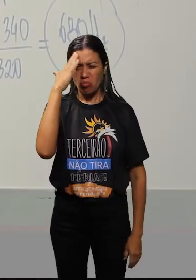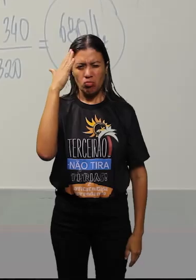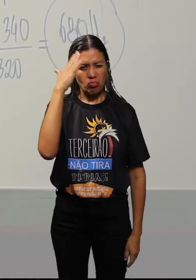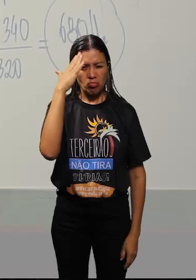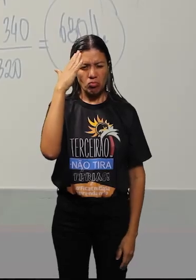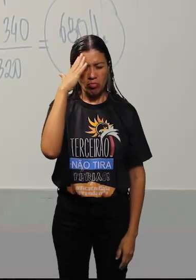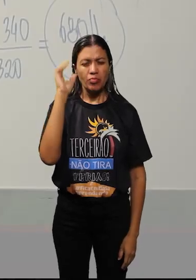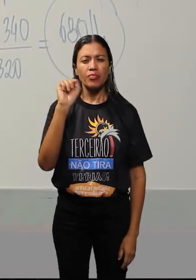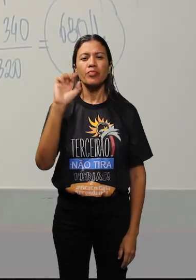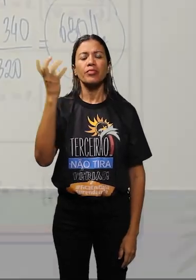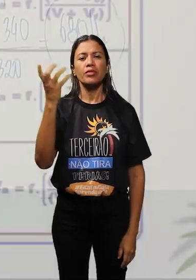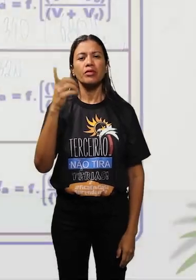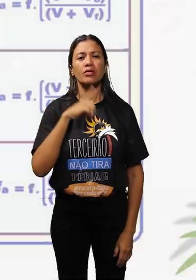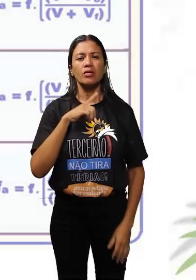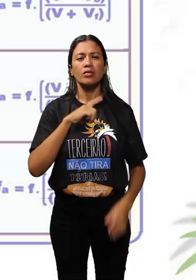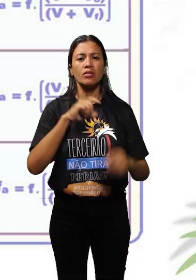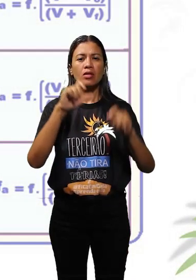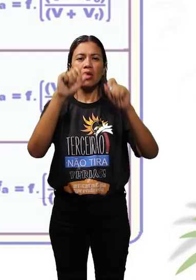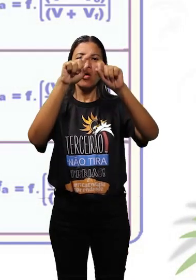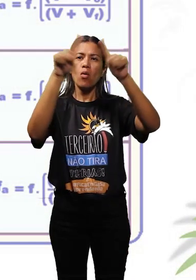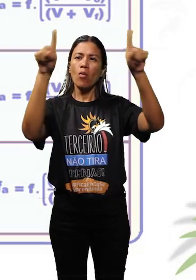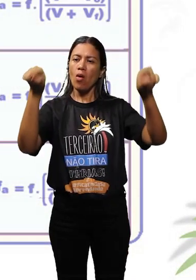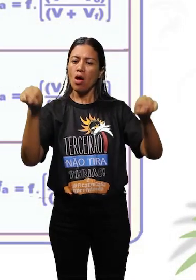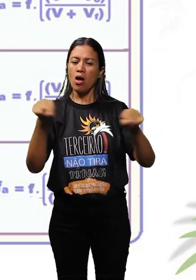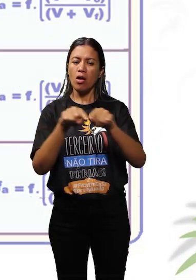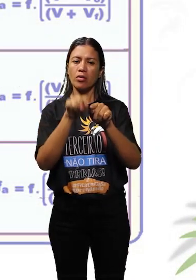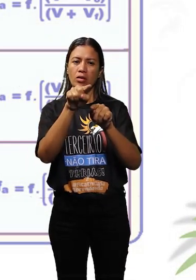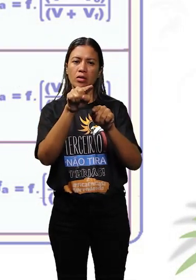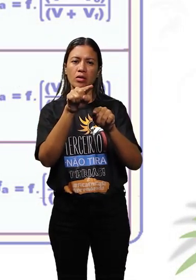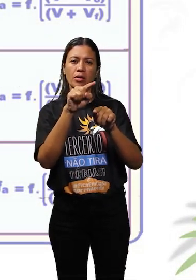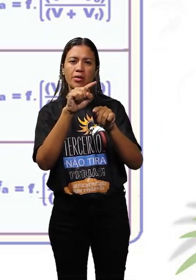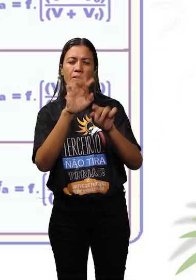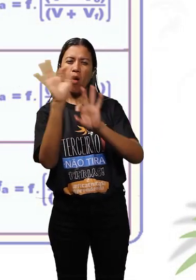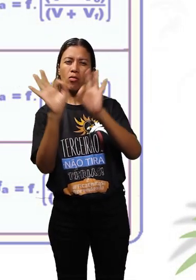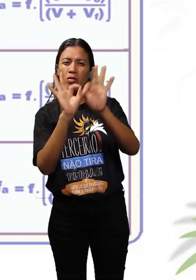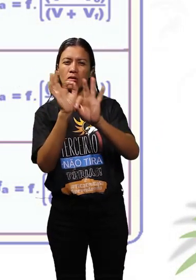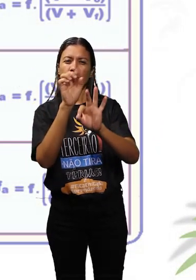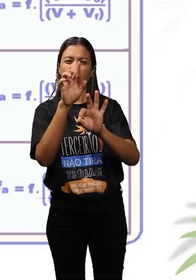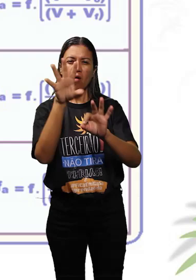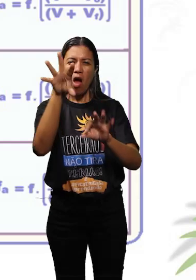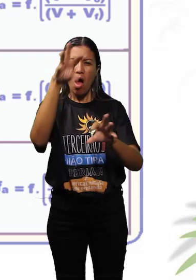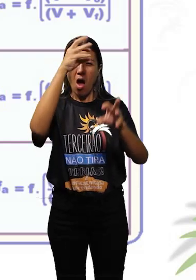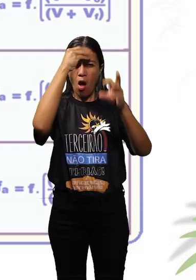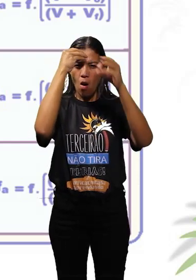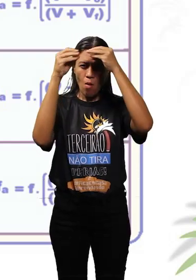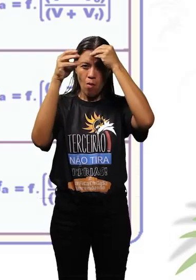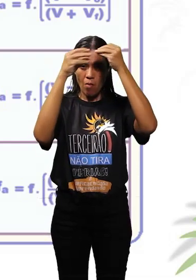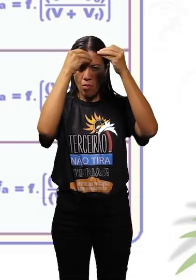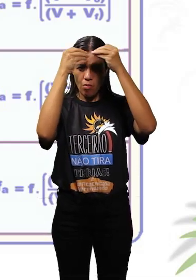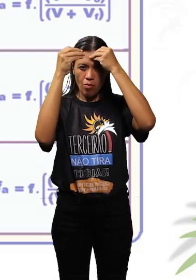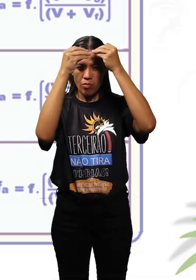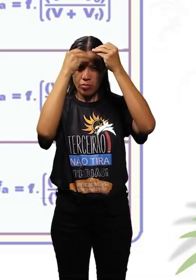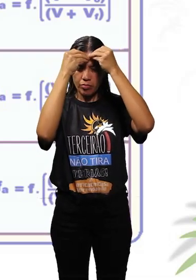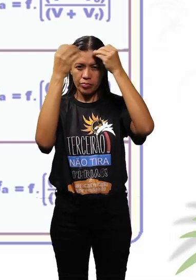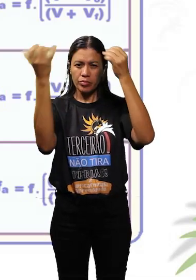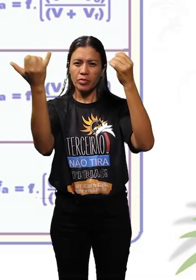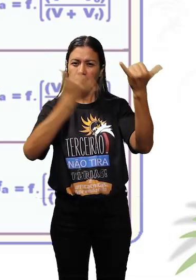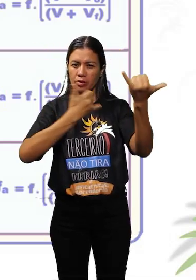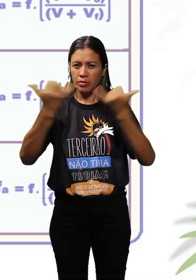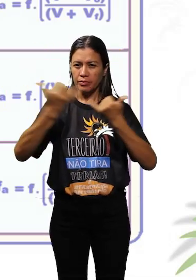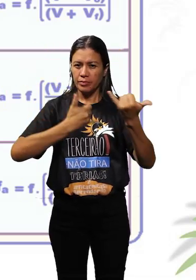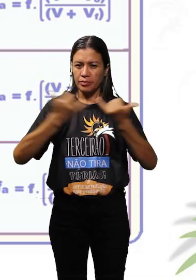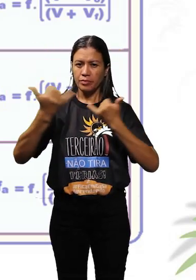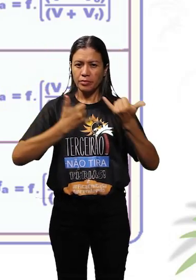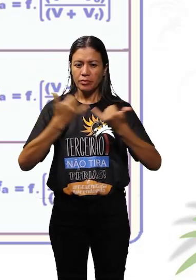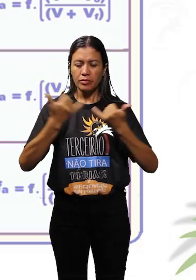o que vai acontecer? Tem um quadrozinho bonitinho aqui, onde você vai captar essas informações aí, ó. Tá